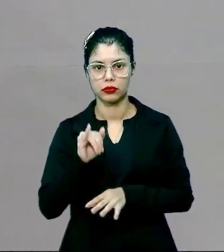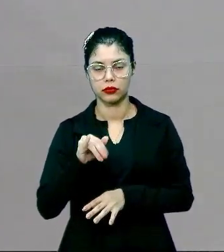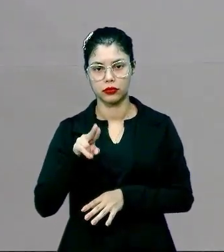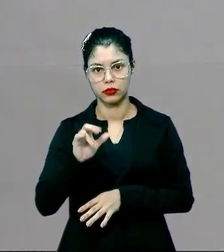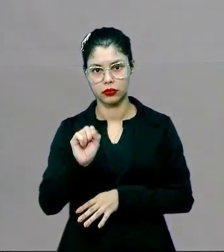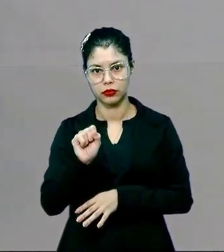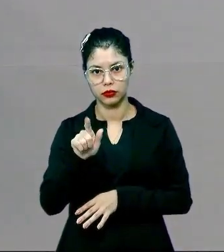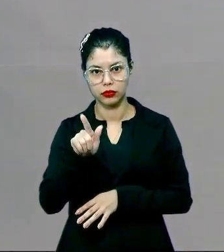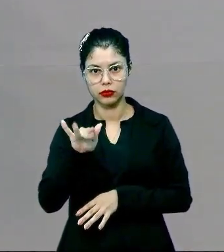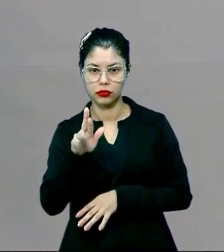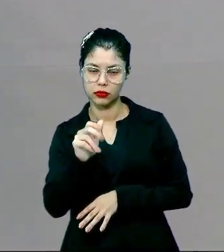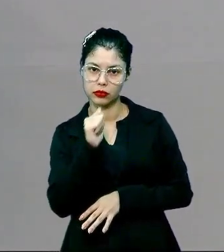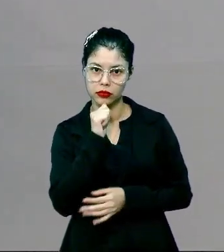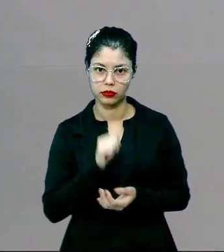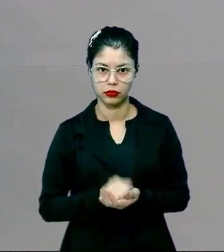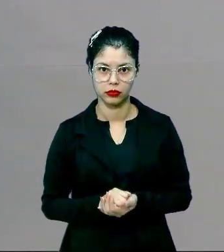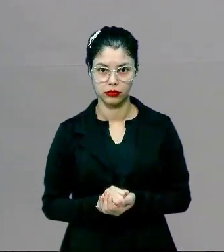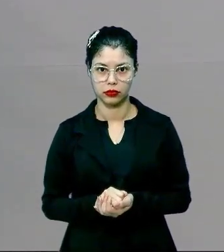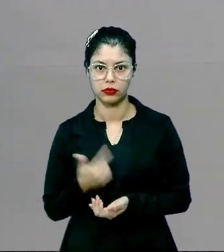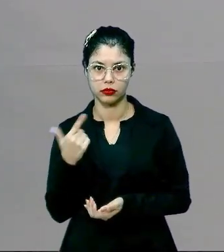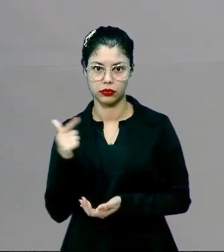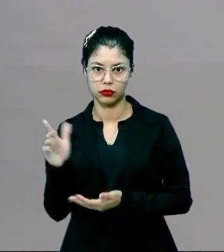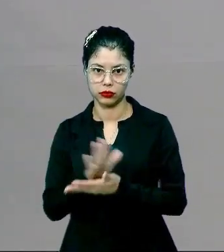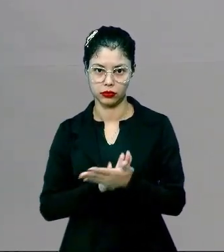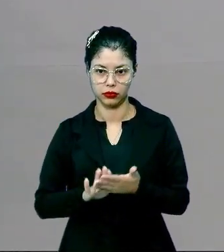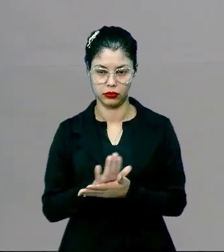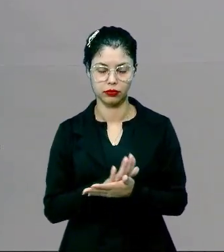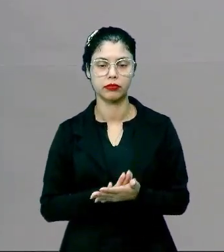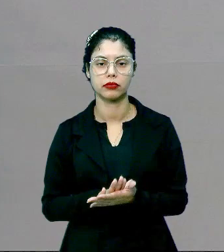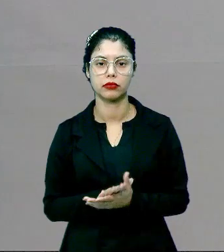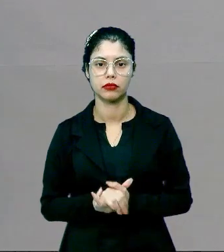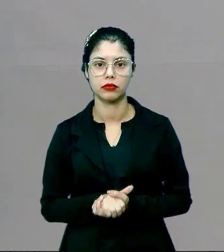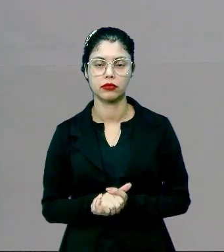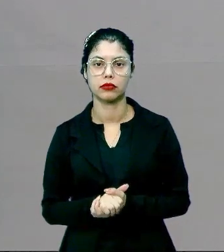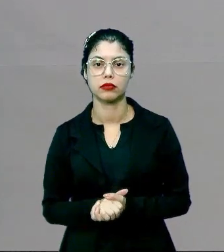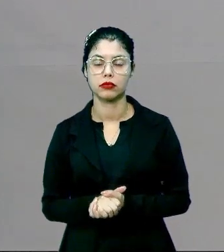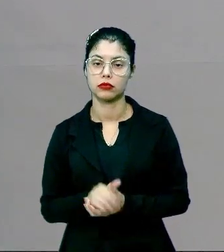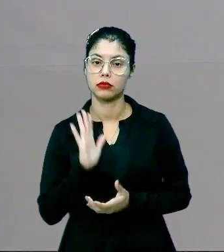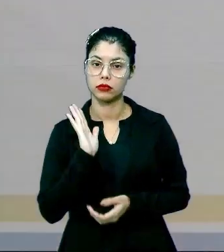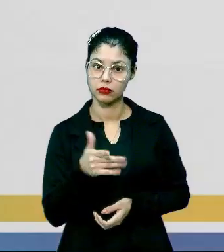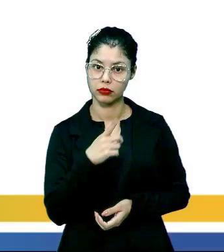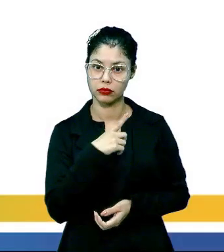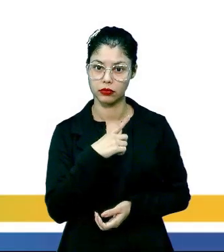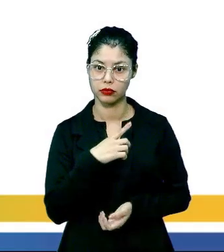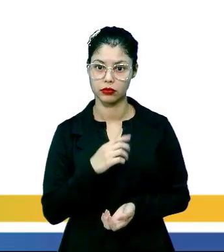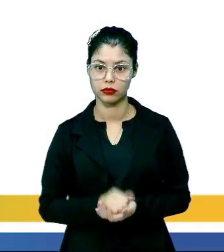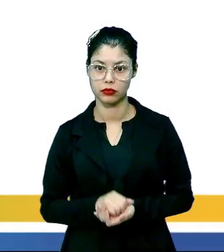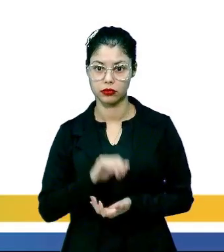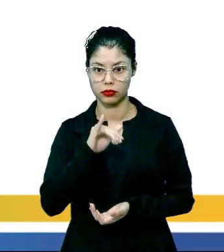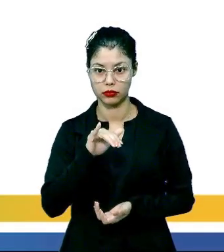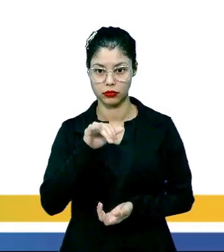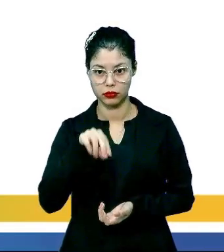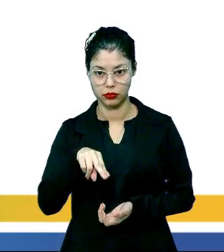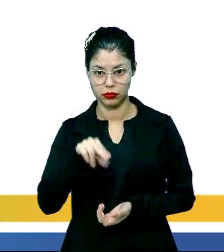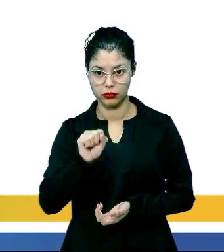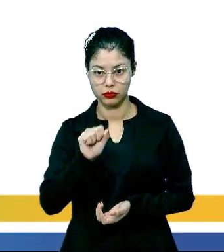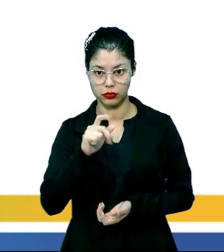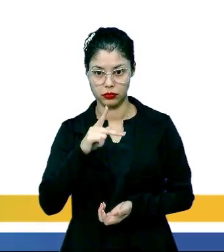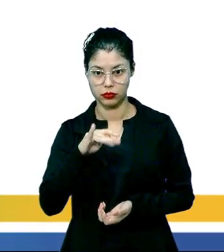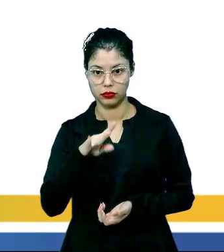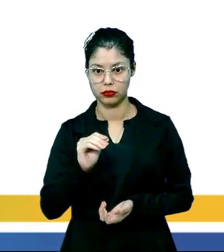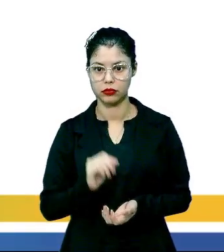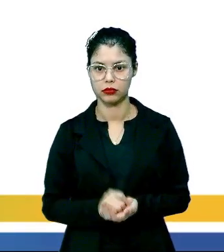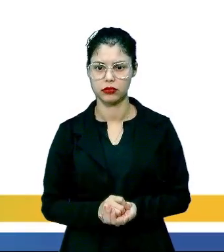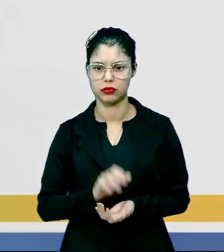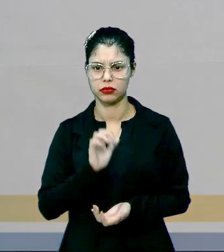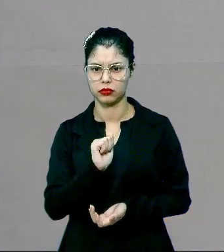insulina. Só que o insípido não tem nada a ver com isso. Ele tem a ver, né, com a